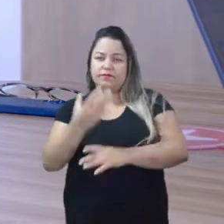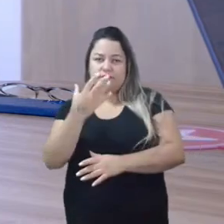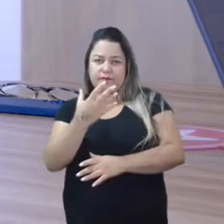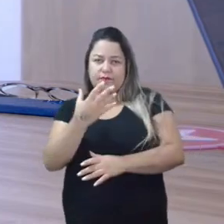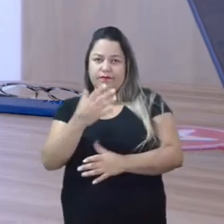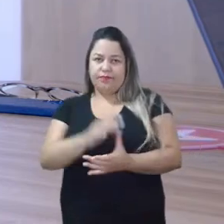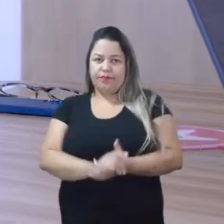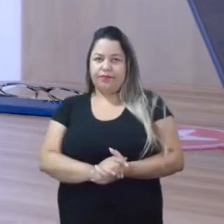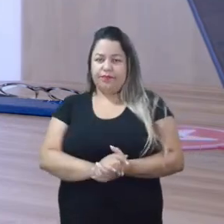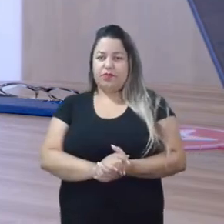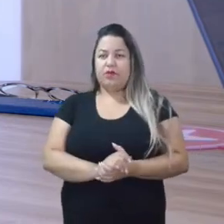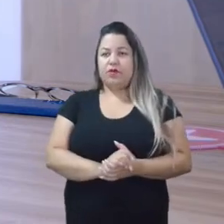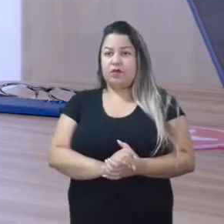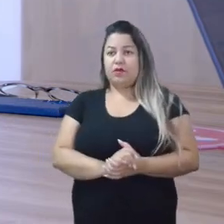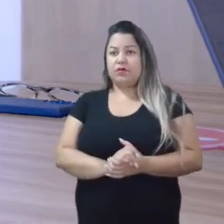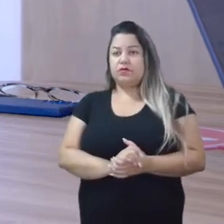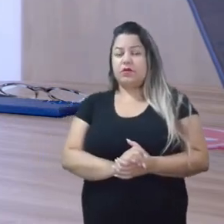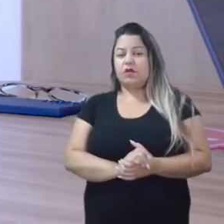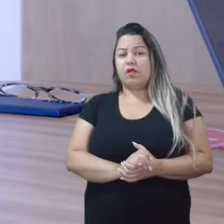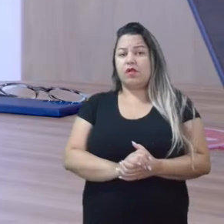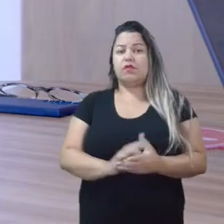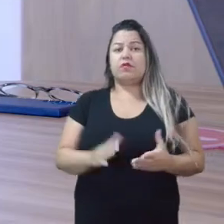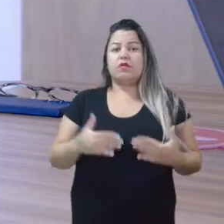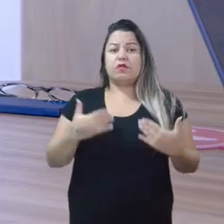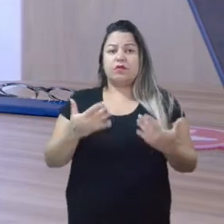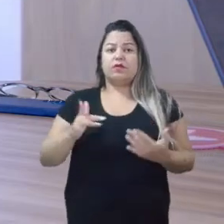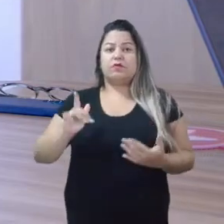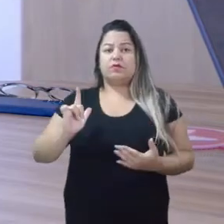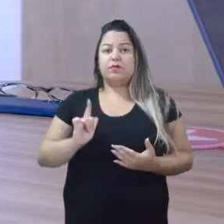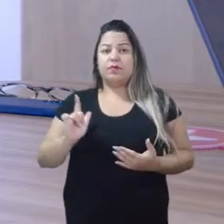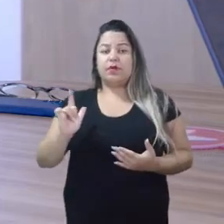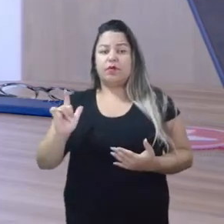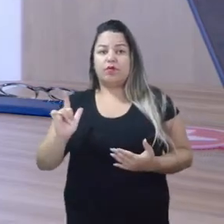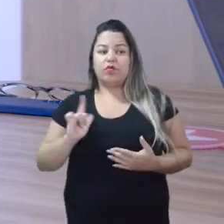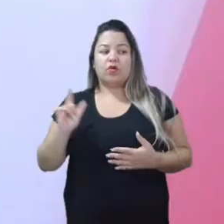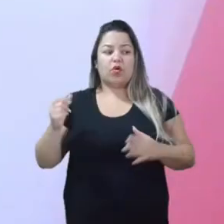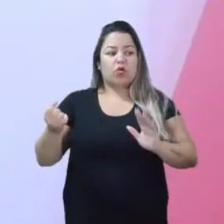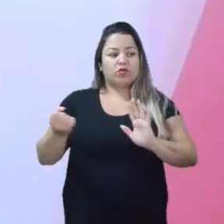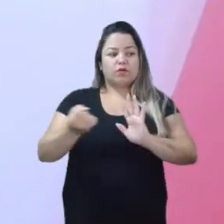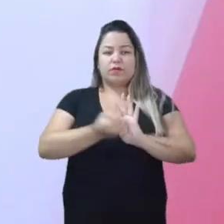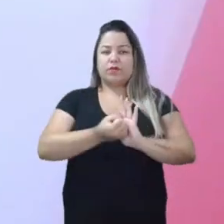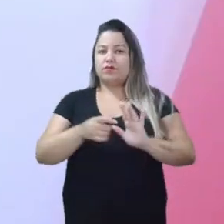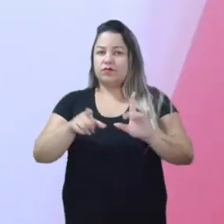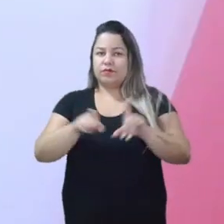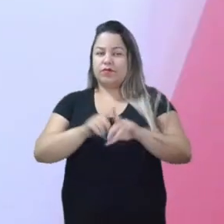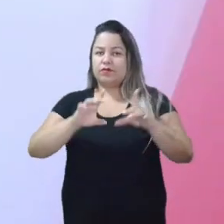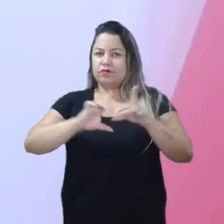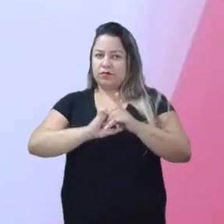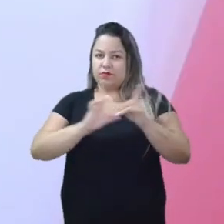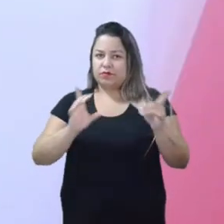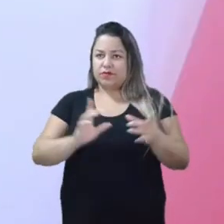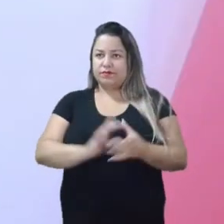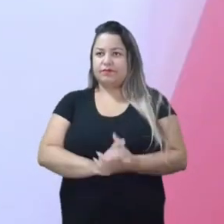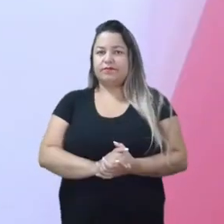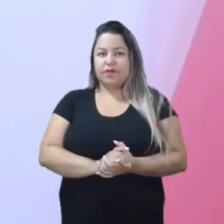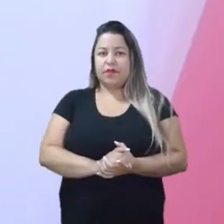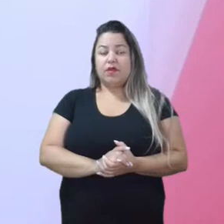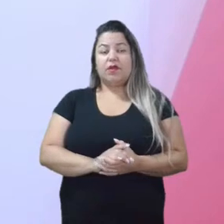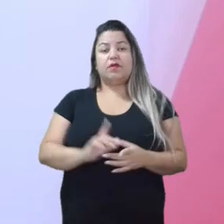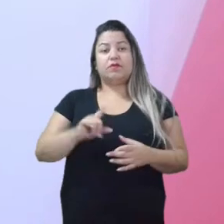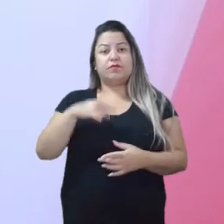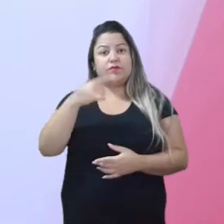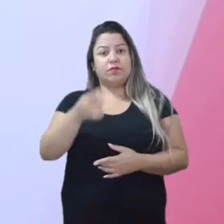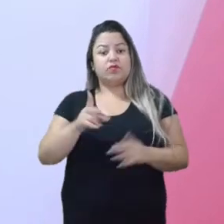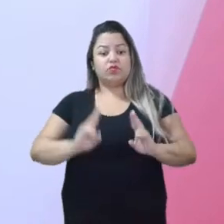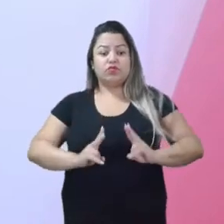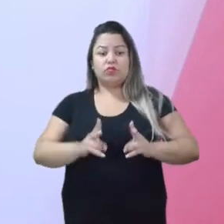de fato, está com um vácuo normativo e que isso prejudica demais a nossa democracia. É isso aí, depois do intervalo a gente continua falando sobre